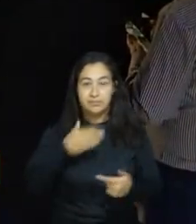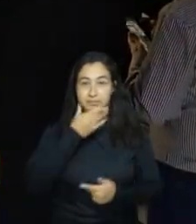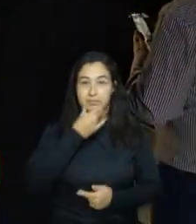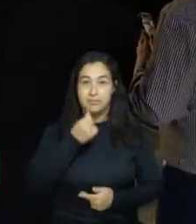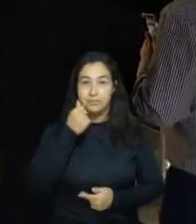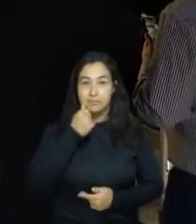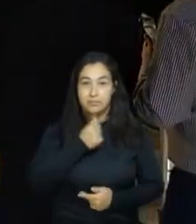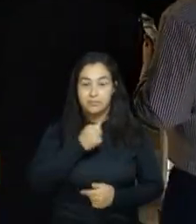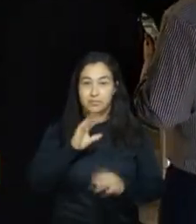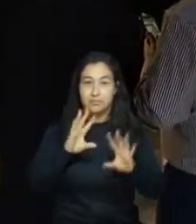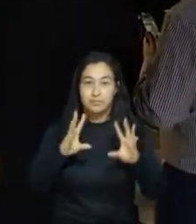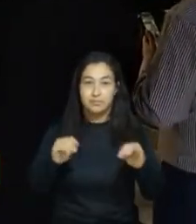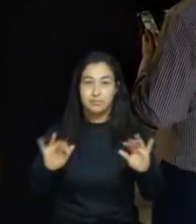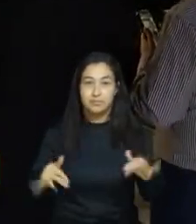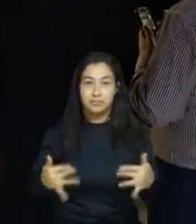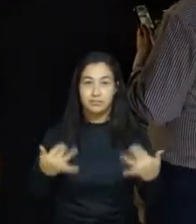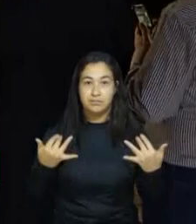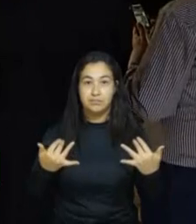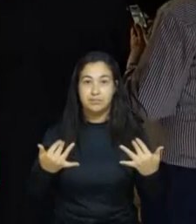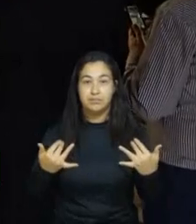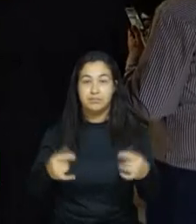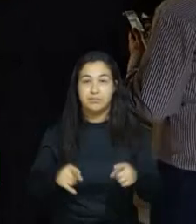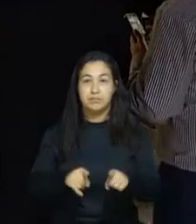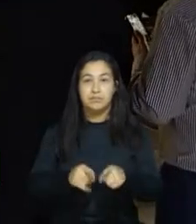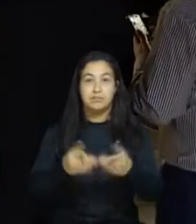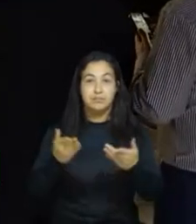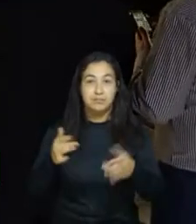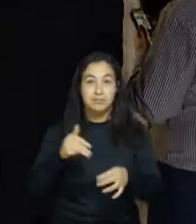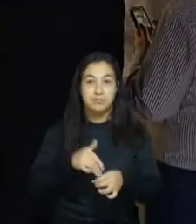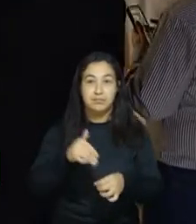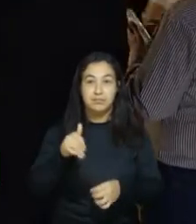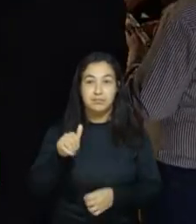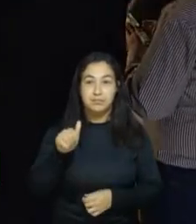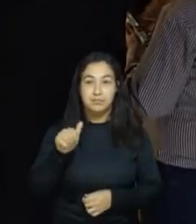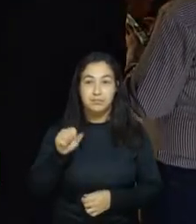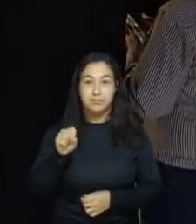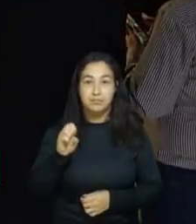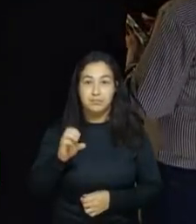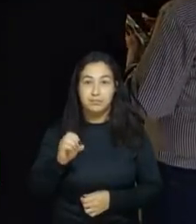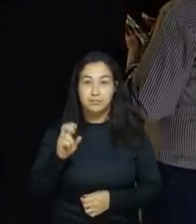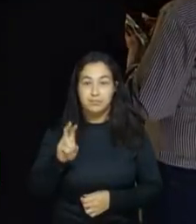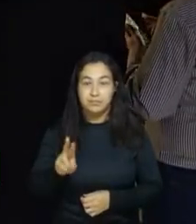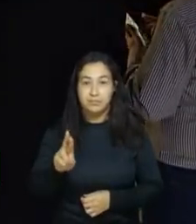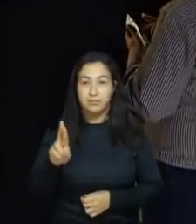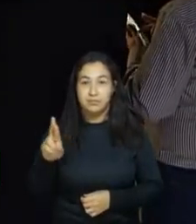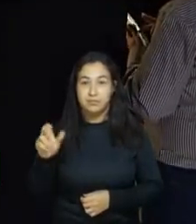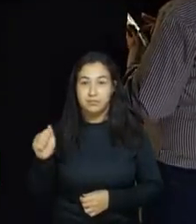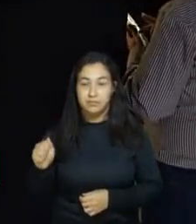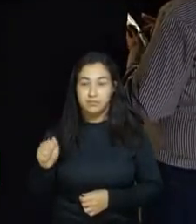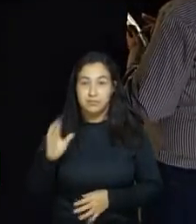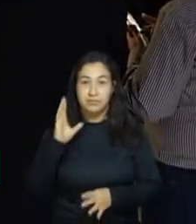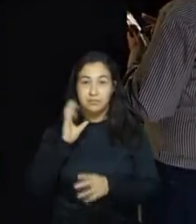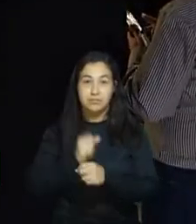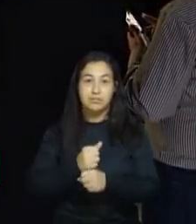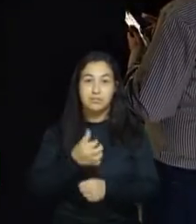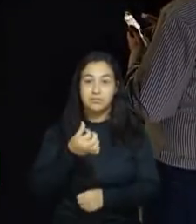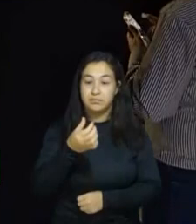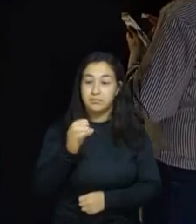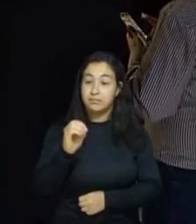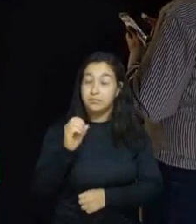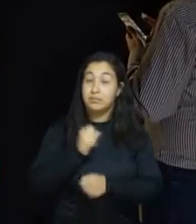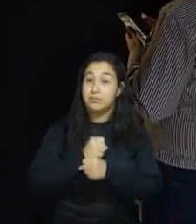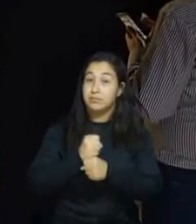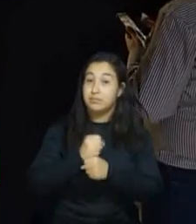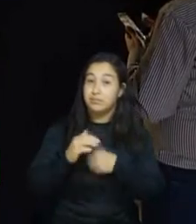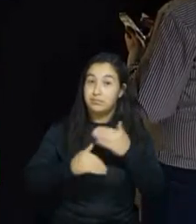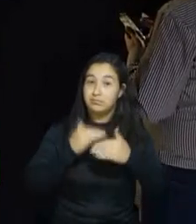aqueles que nos acompanham, a nossa querida Ascurra completa 60 anos de história São 6 décadas de um grande desenvolvimento,